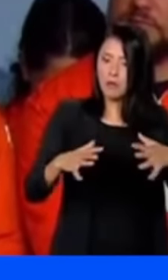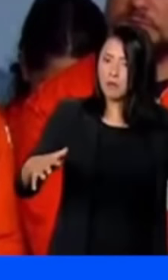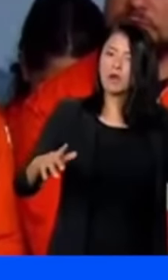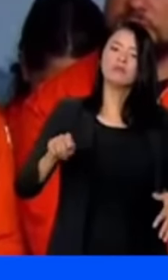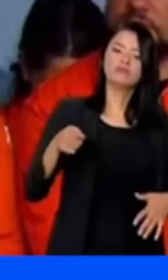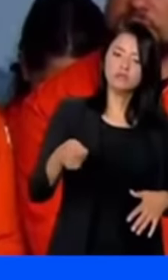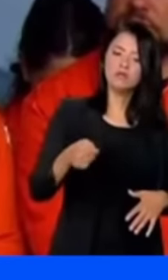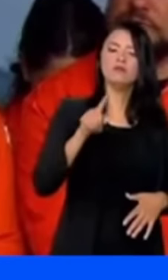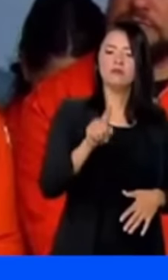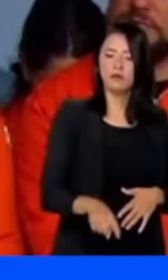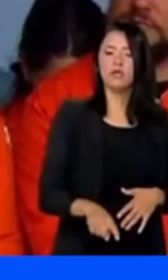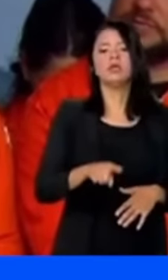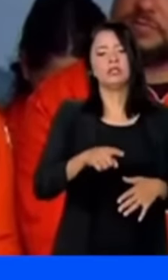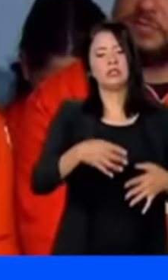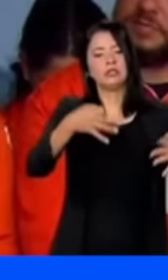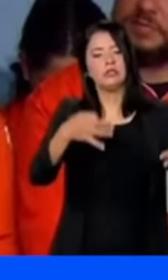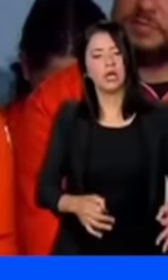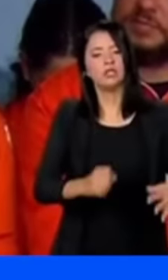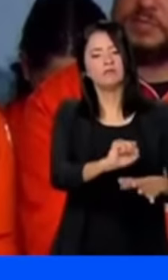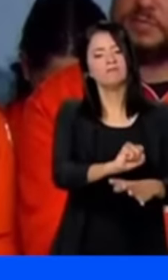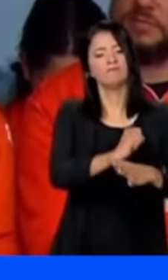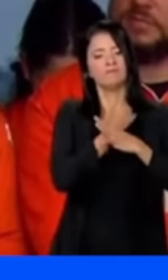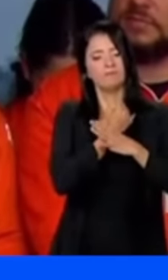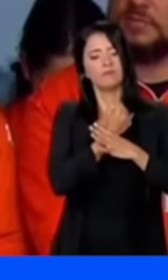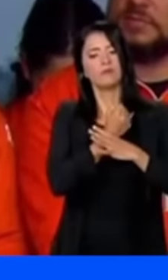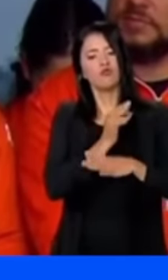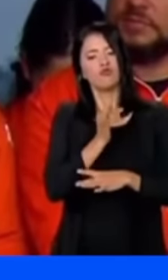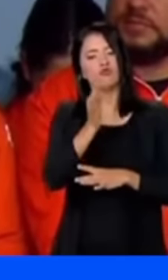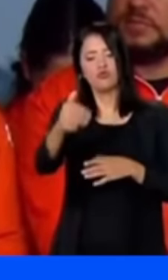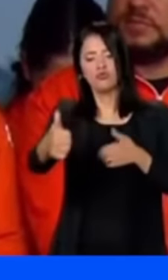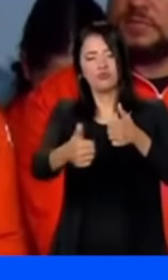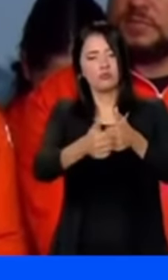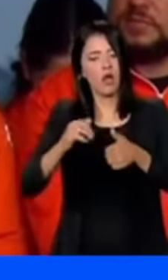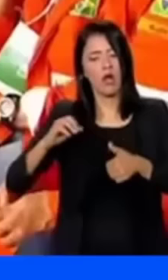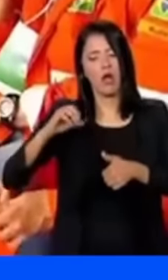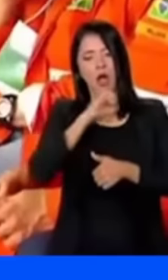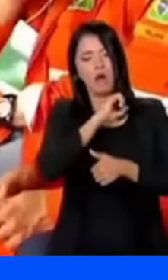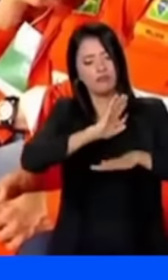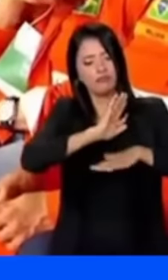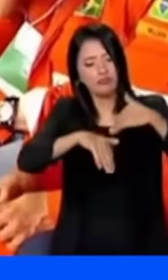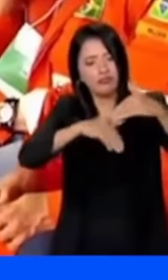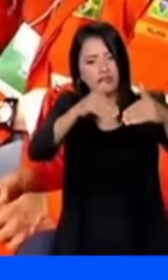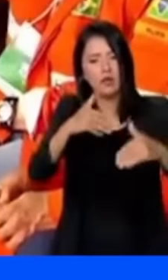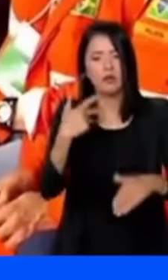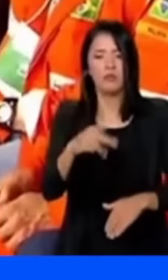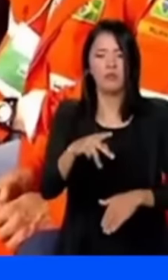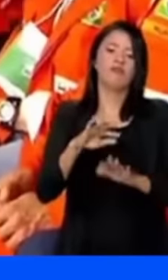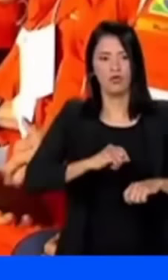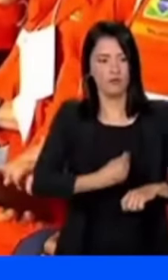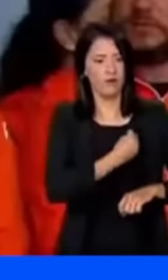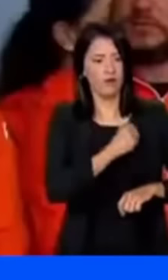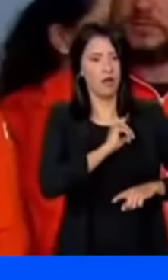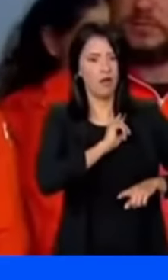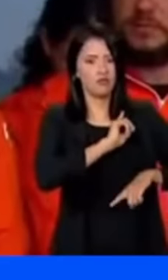dignidade, segurança e um futuro mais próspero para as nossas